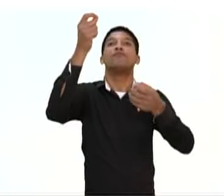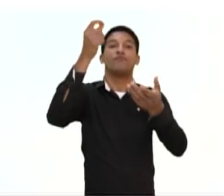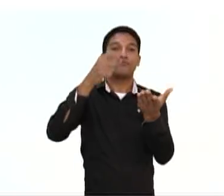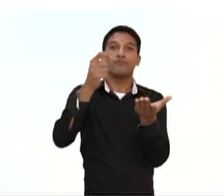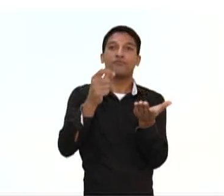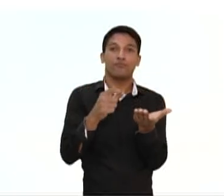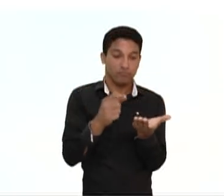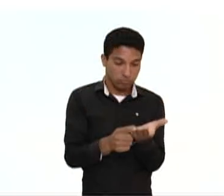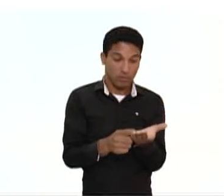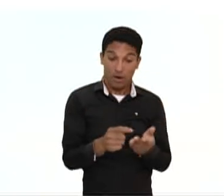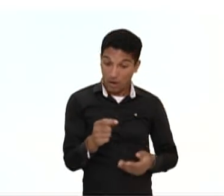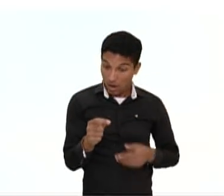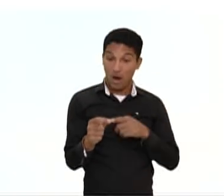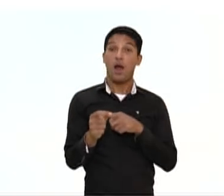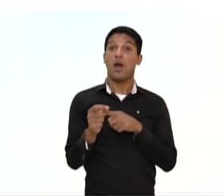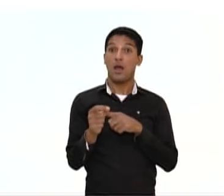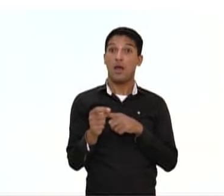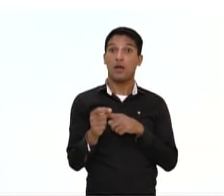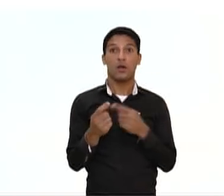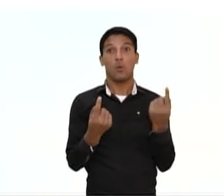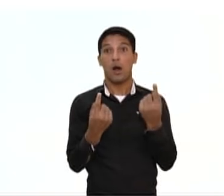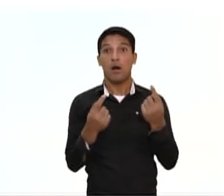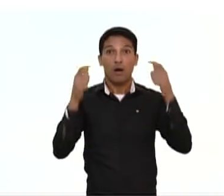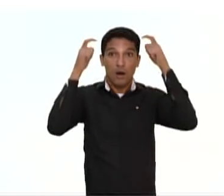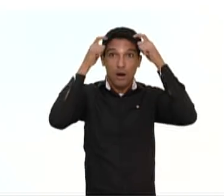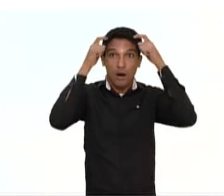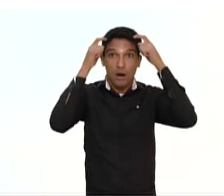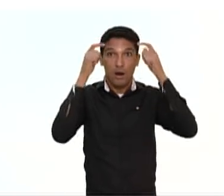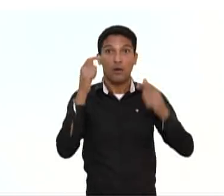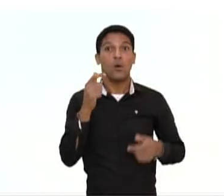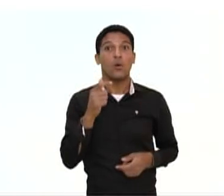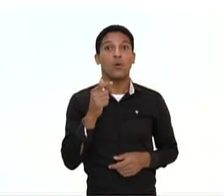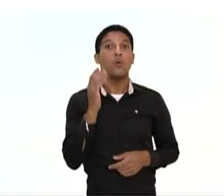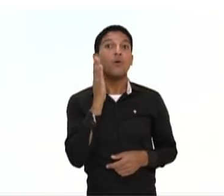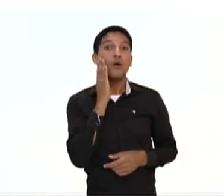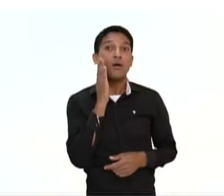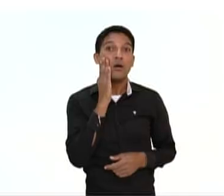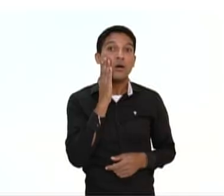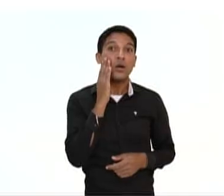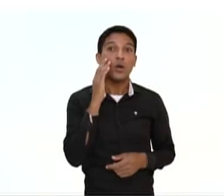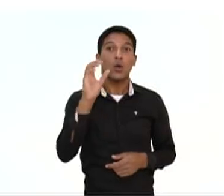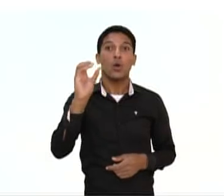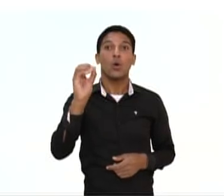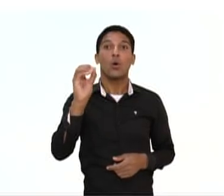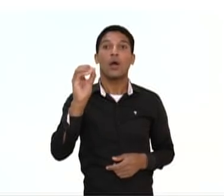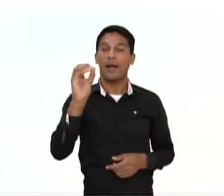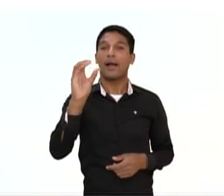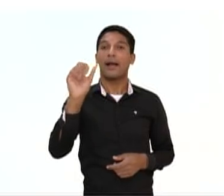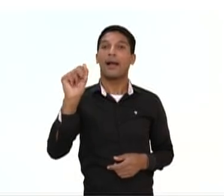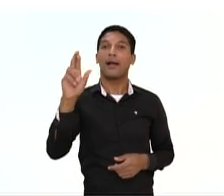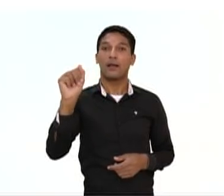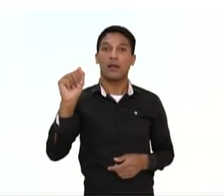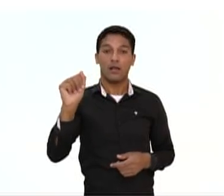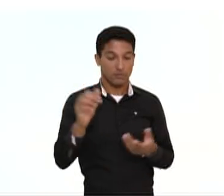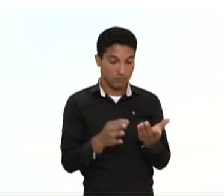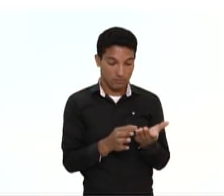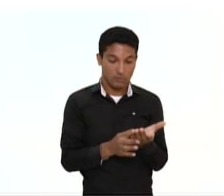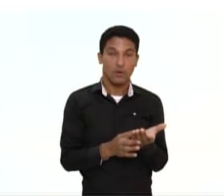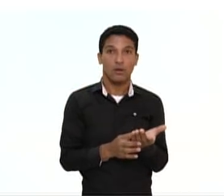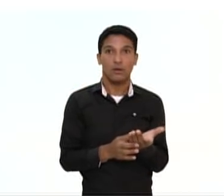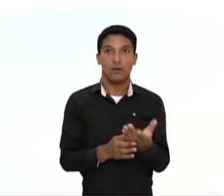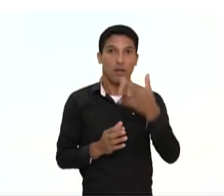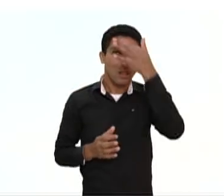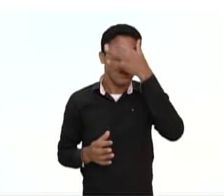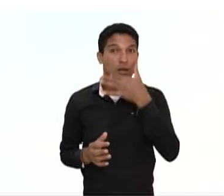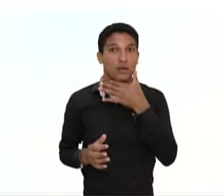ok? Quais são as perguntas que eu preciso pensar e responder antes de fazer esse estudo, antes de ter certeza que eu estou dando a